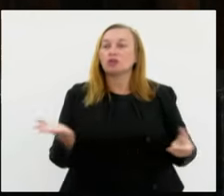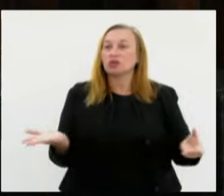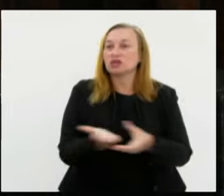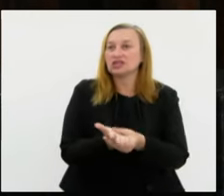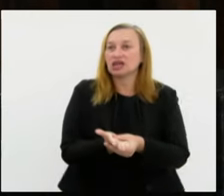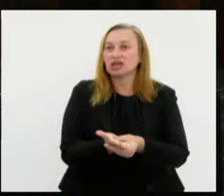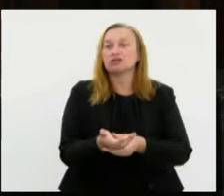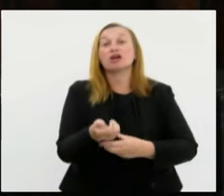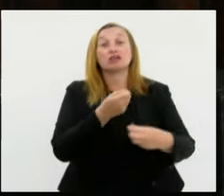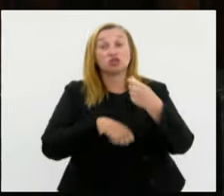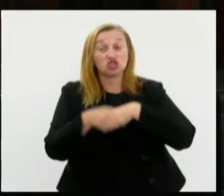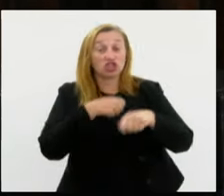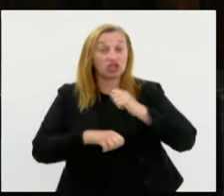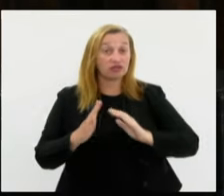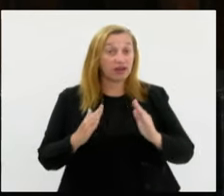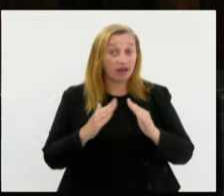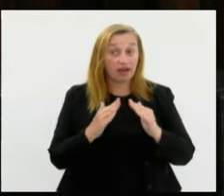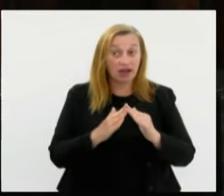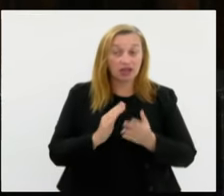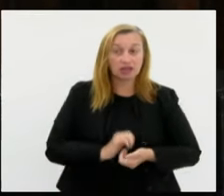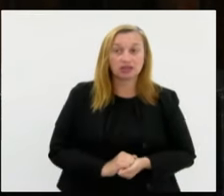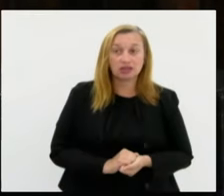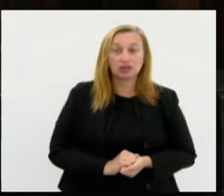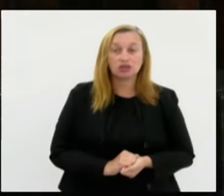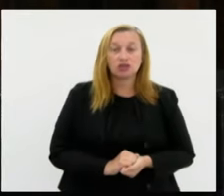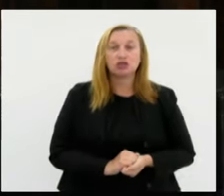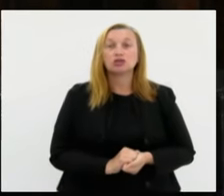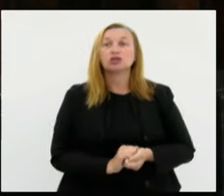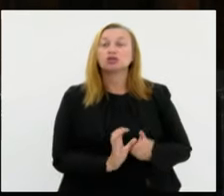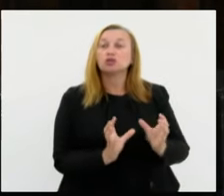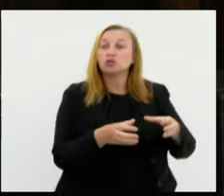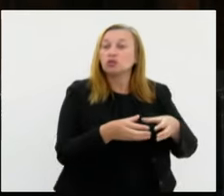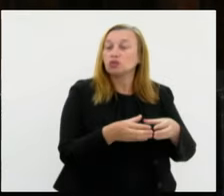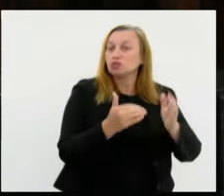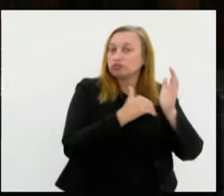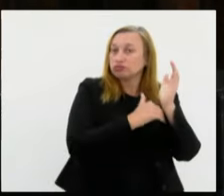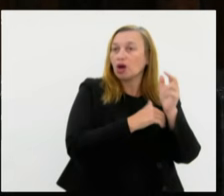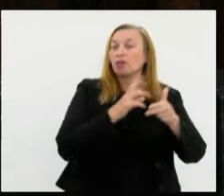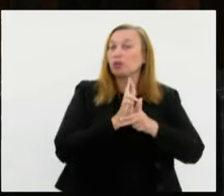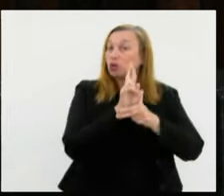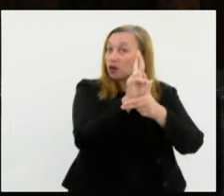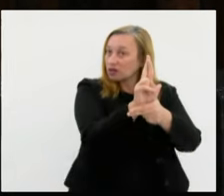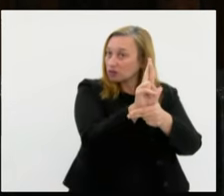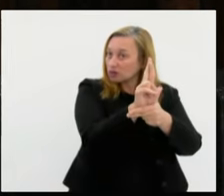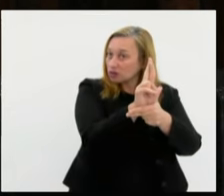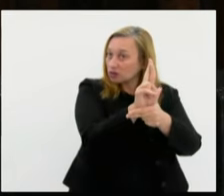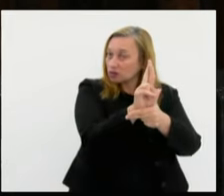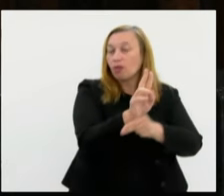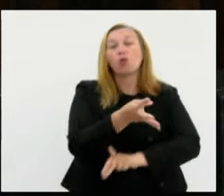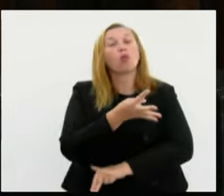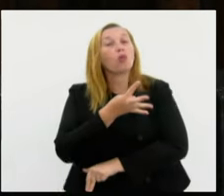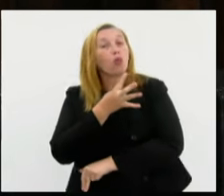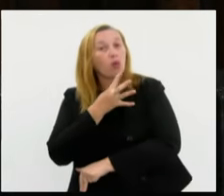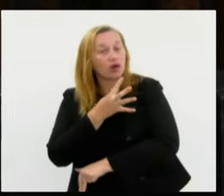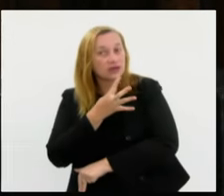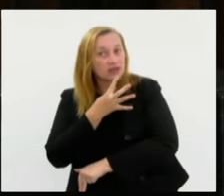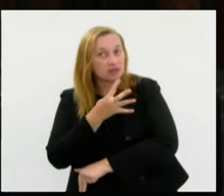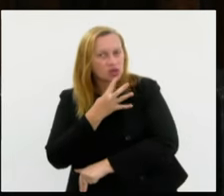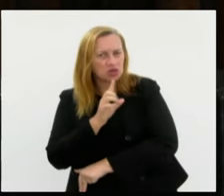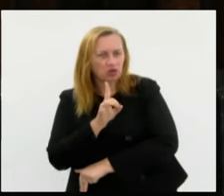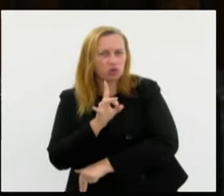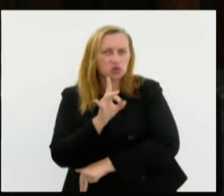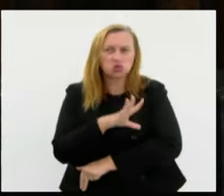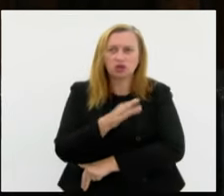Esse processo, ele tramita nos órgãos internos, sobretudo na Procuradoria, quem eu faço o meu reconhecimento, não só